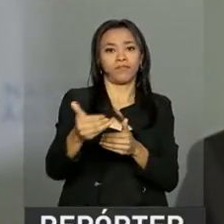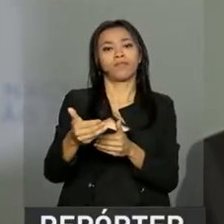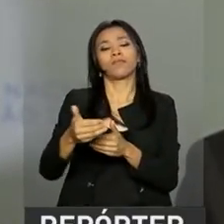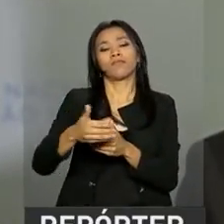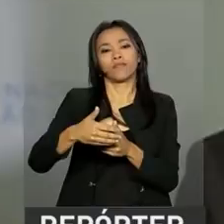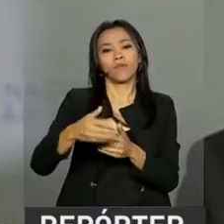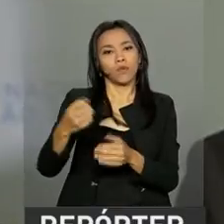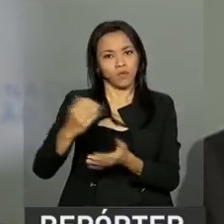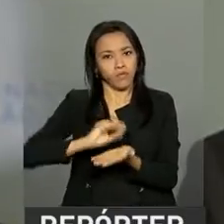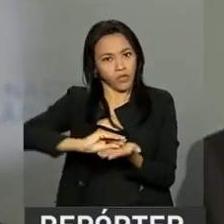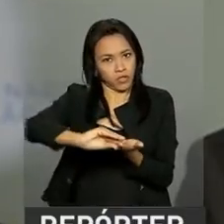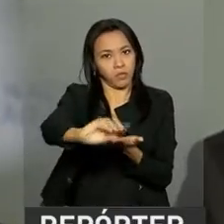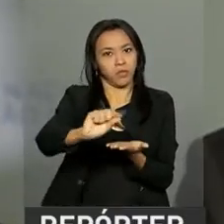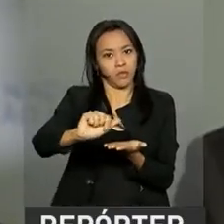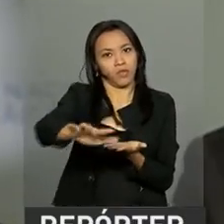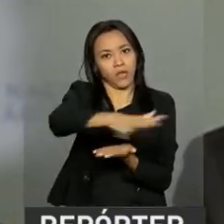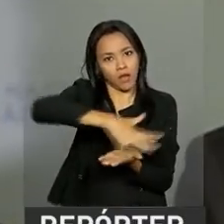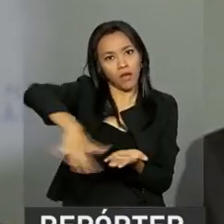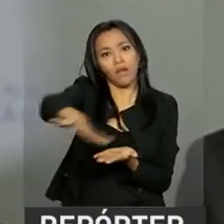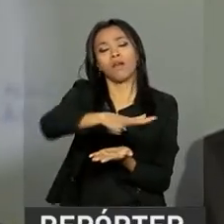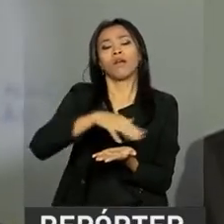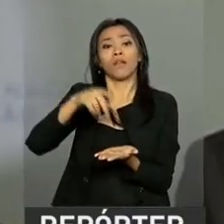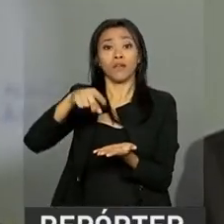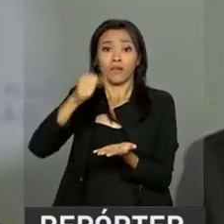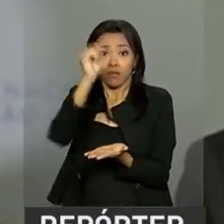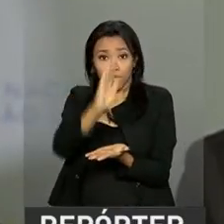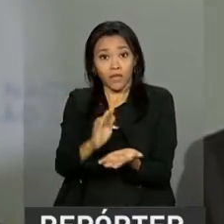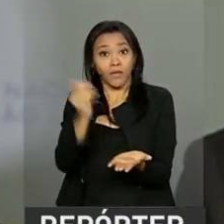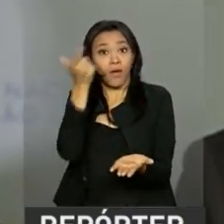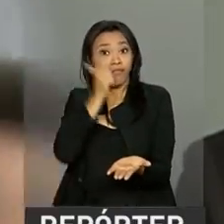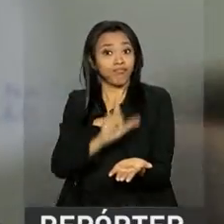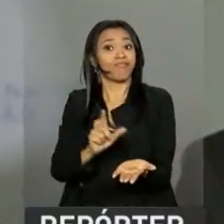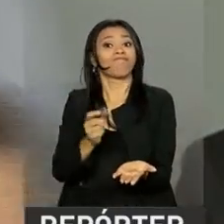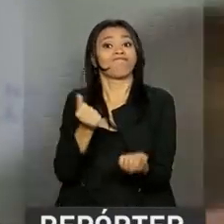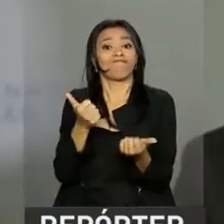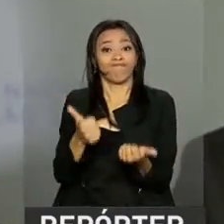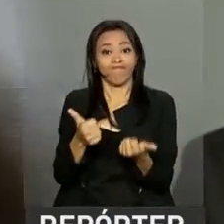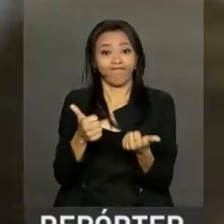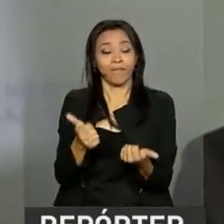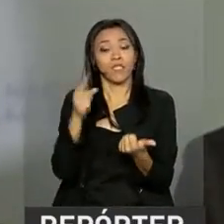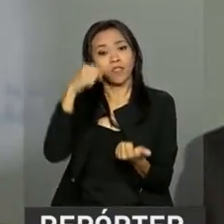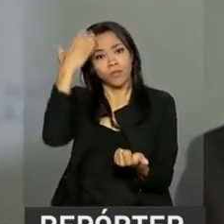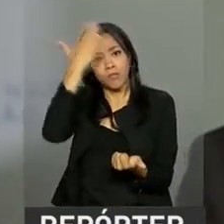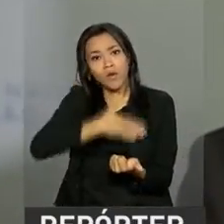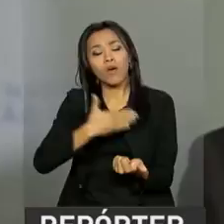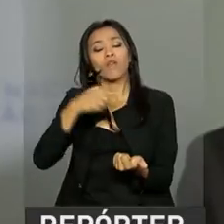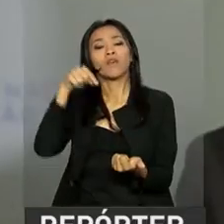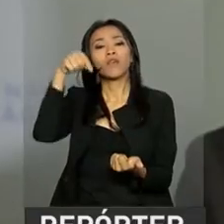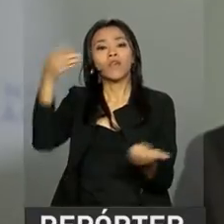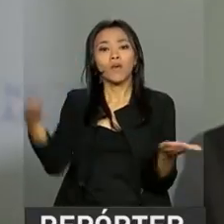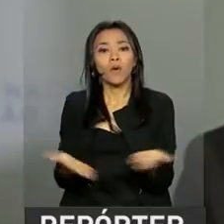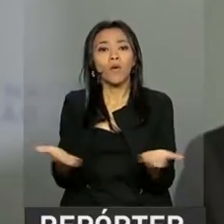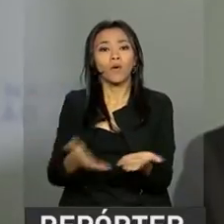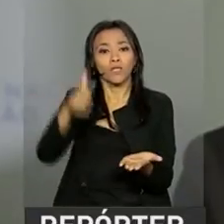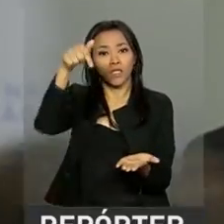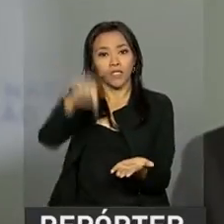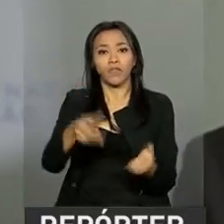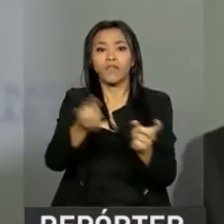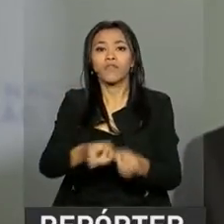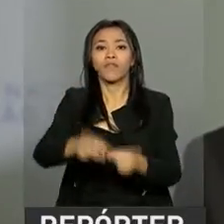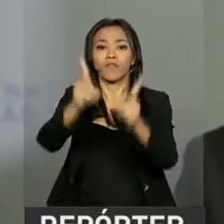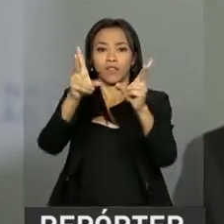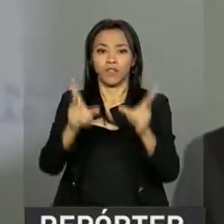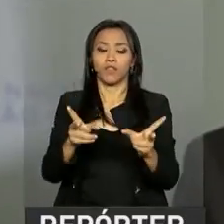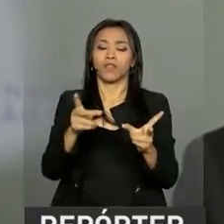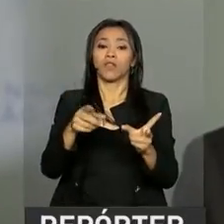E ganha principalmente o Brasil, porque isso demonstra, o resultado desse leilão demonstra que o